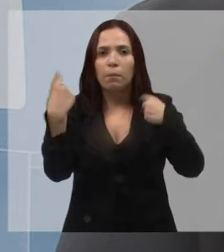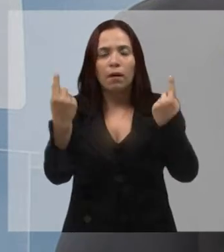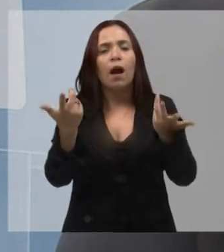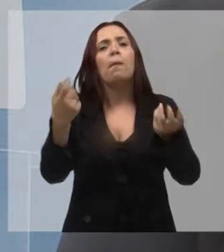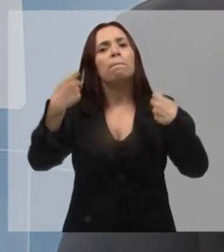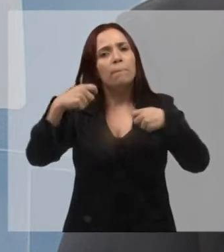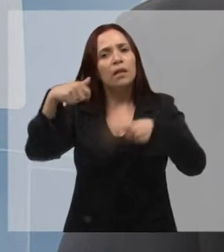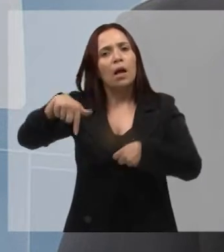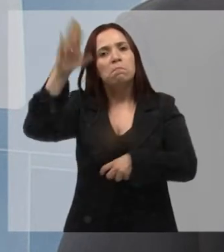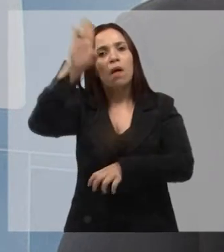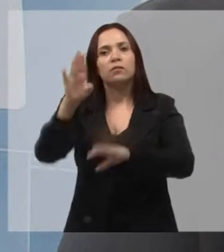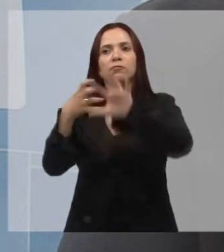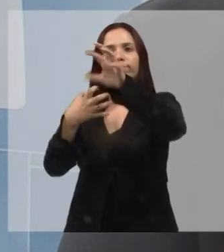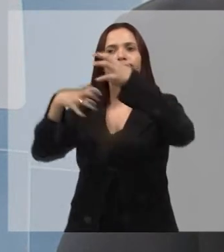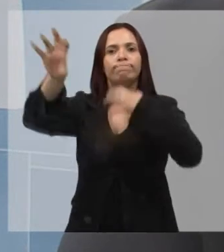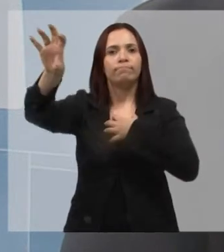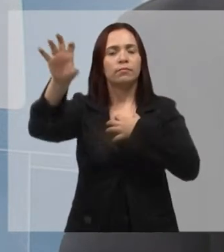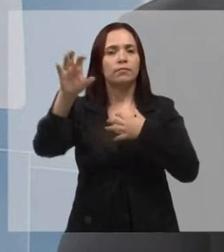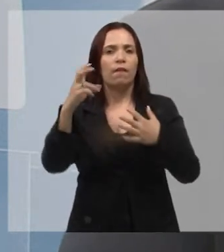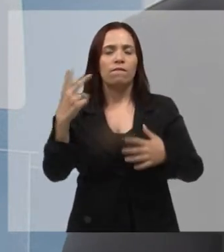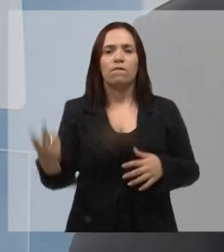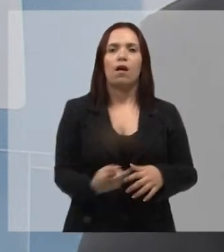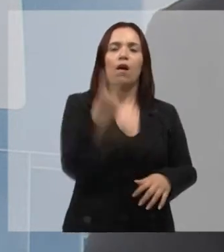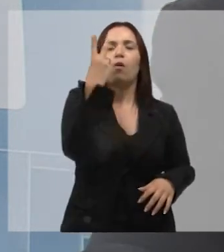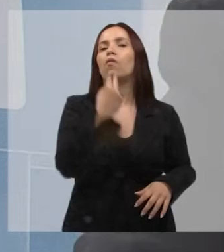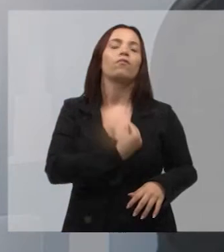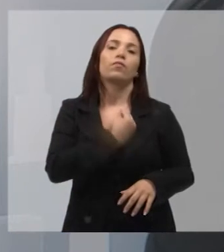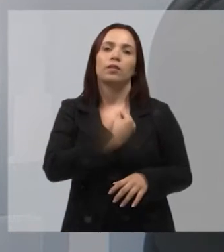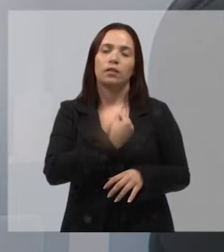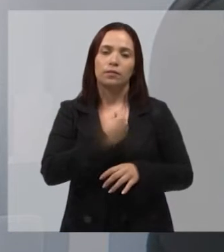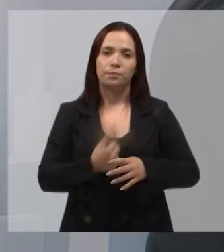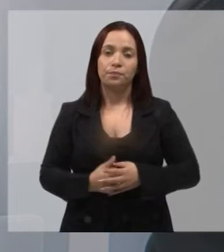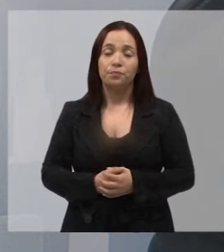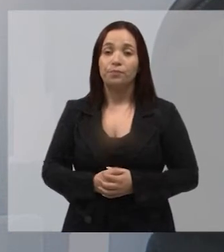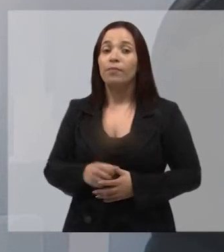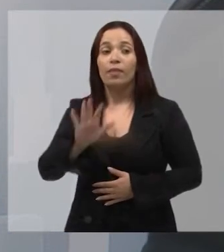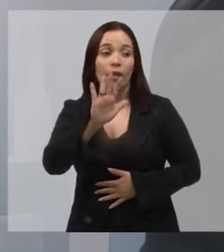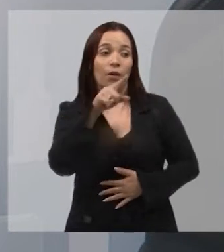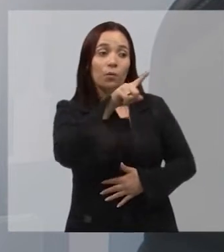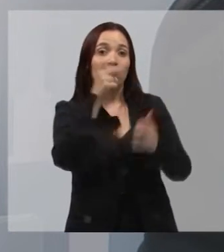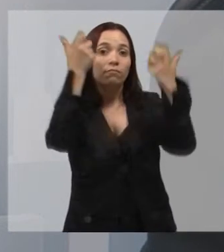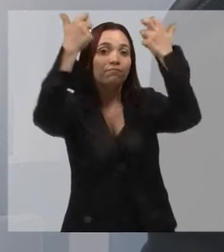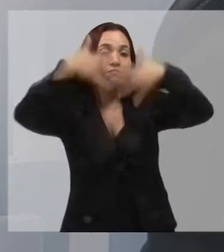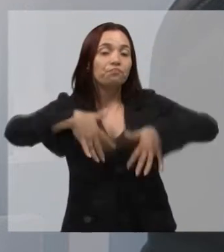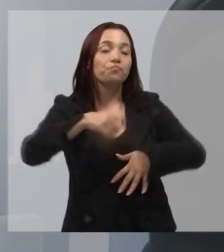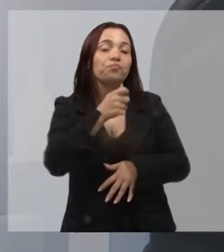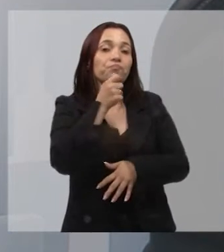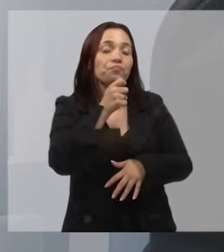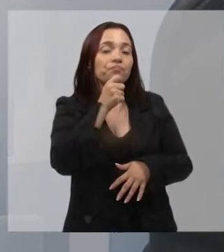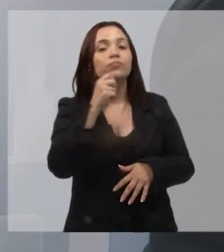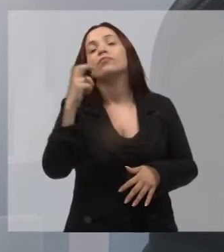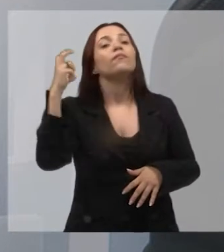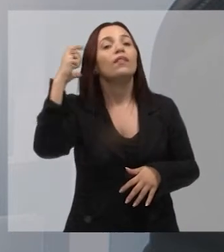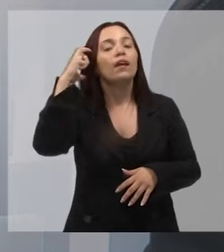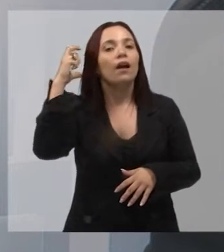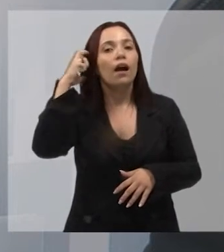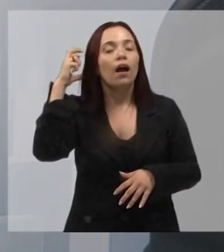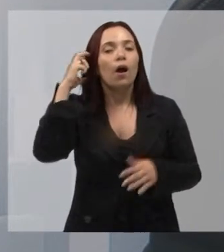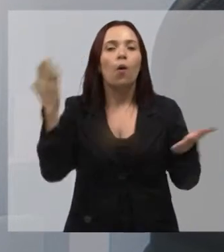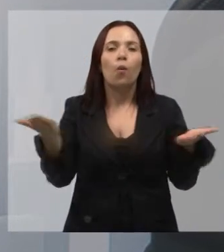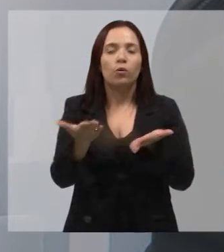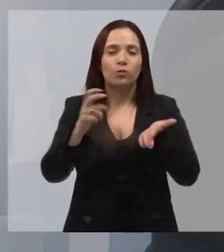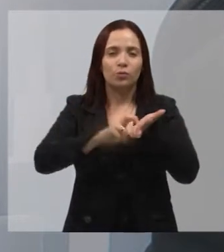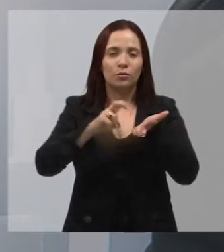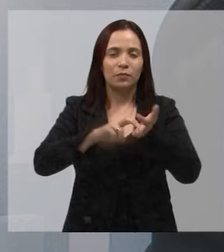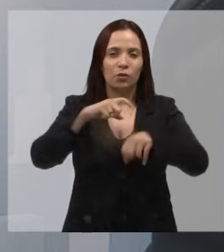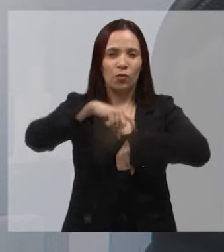ter em relação ao valor da vida, né, Luiz? E um detalhe que você bem colocou no seu programa da MC Cidade, que eu já estava escutando